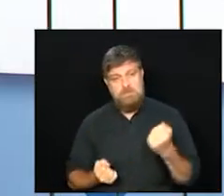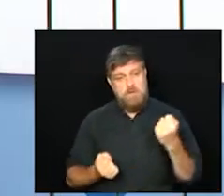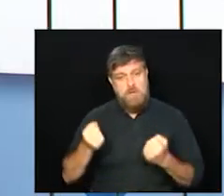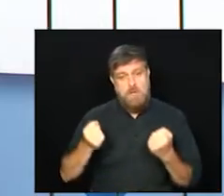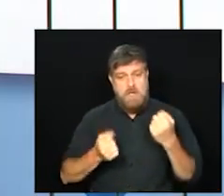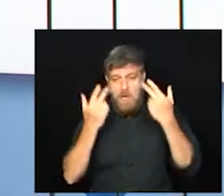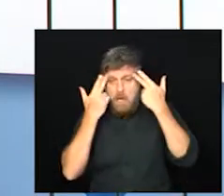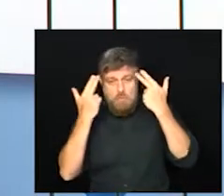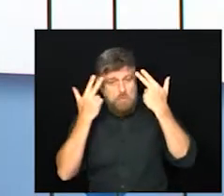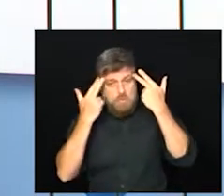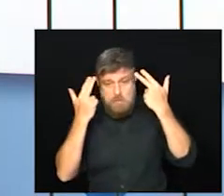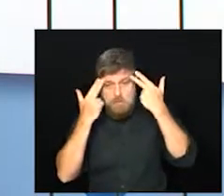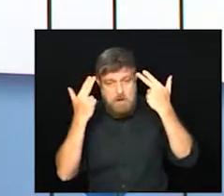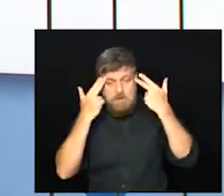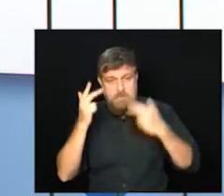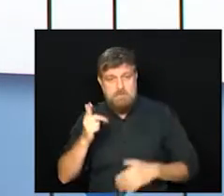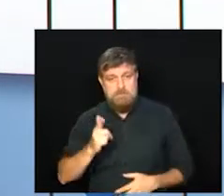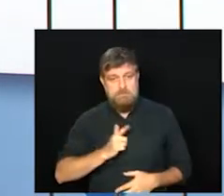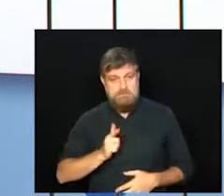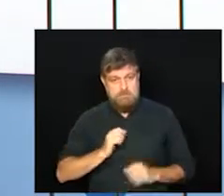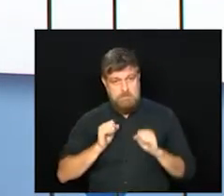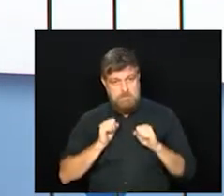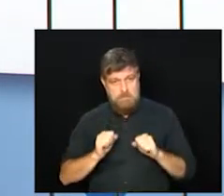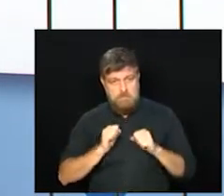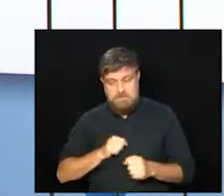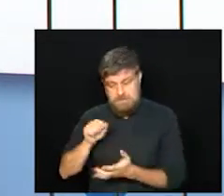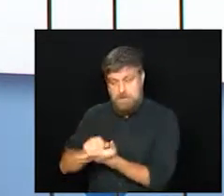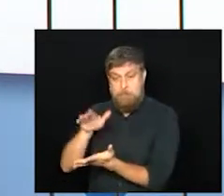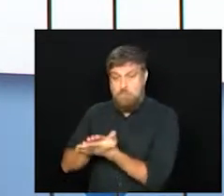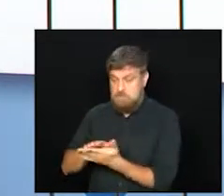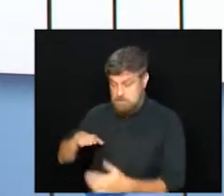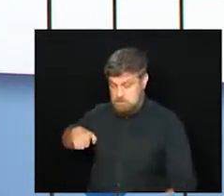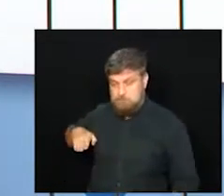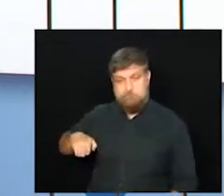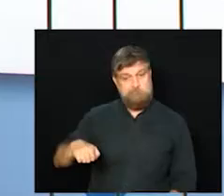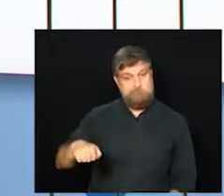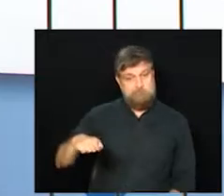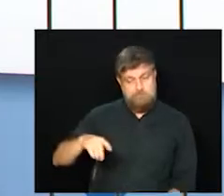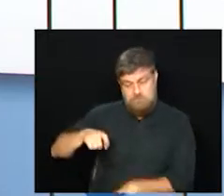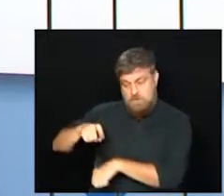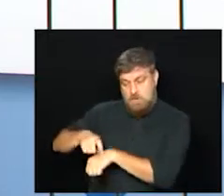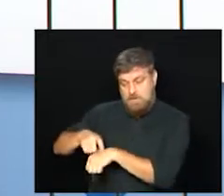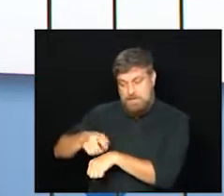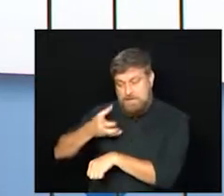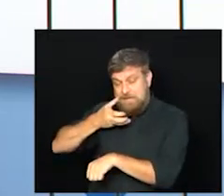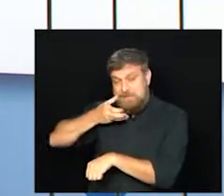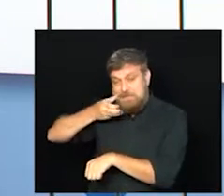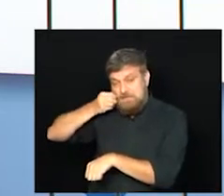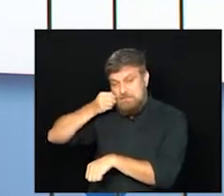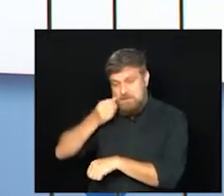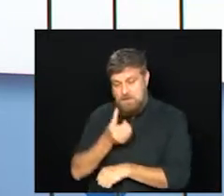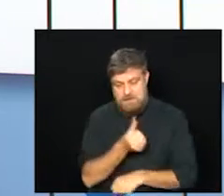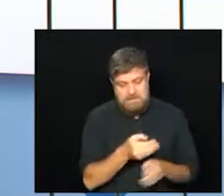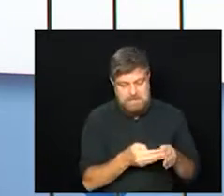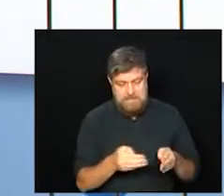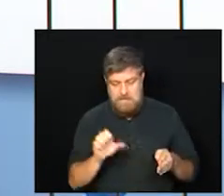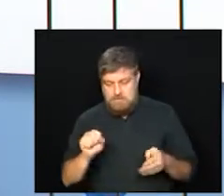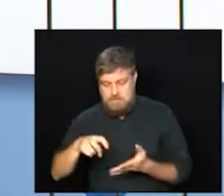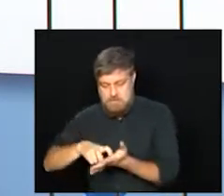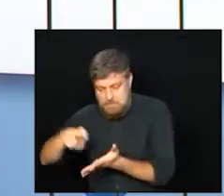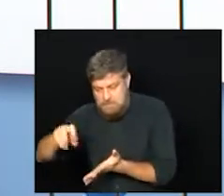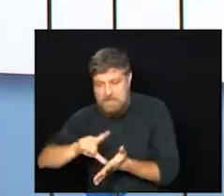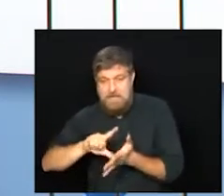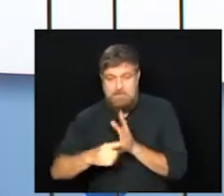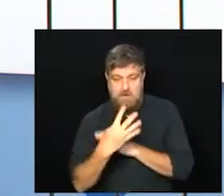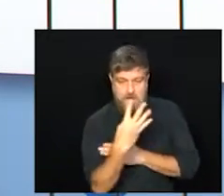os veículos comuns, podem ser multados se nesses horários que eu falei, das 6 às 8 da manhã e